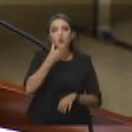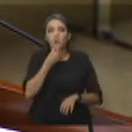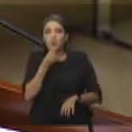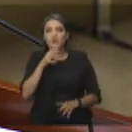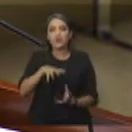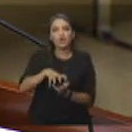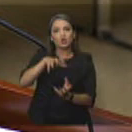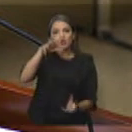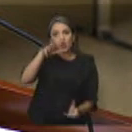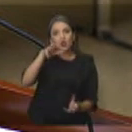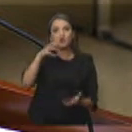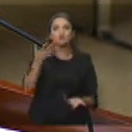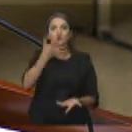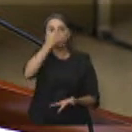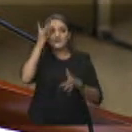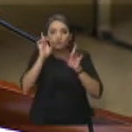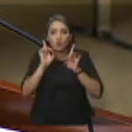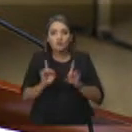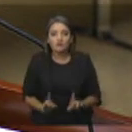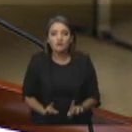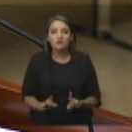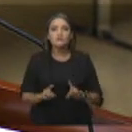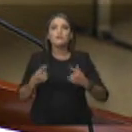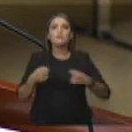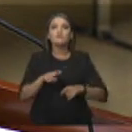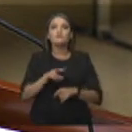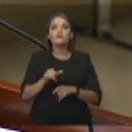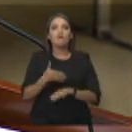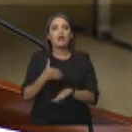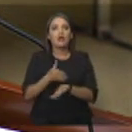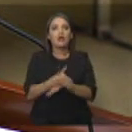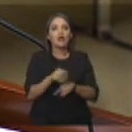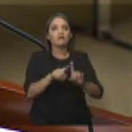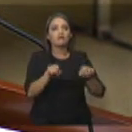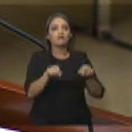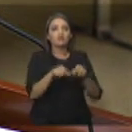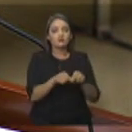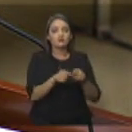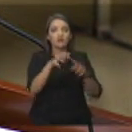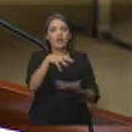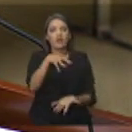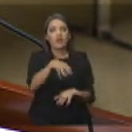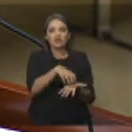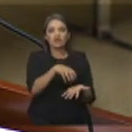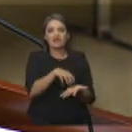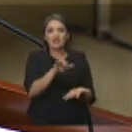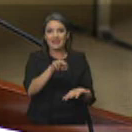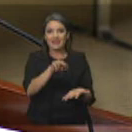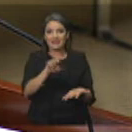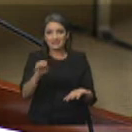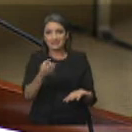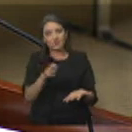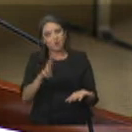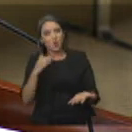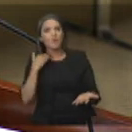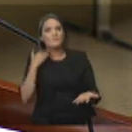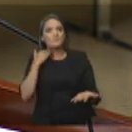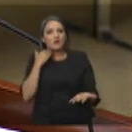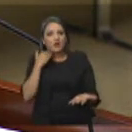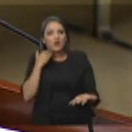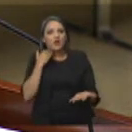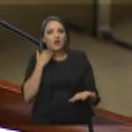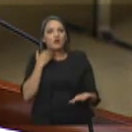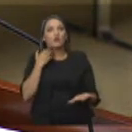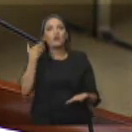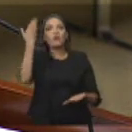idosas, pessoas com deficiência se dirigissem a uma agência do INSS ou uma agência bancária para manter o pagamento do seu